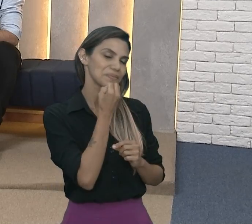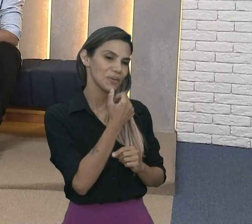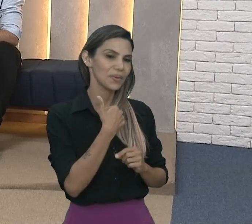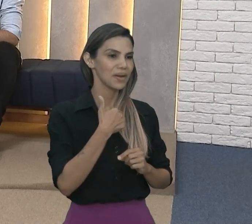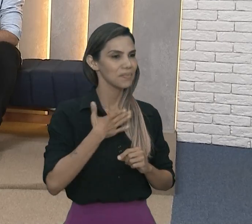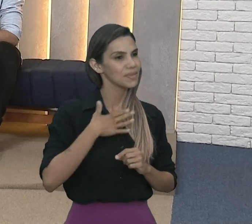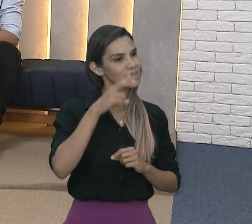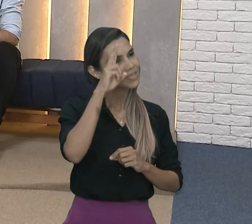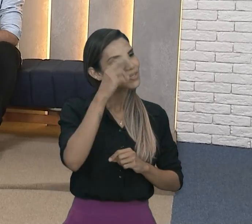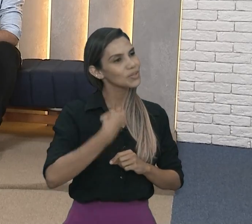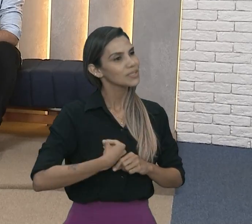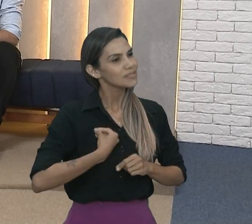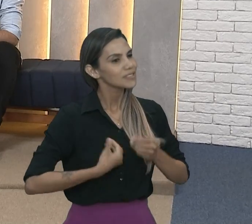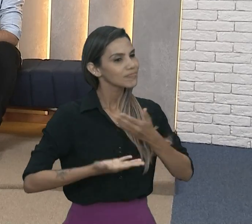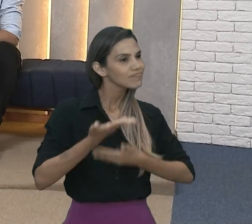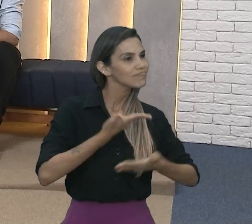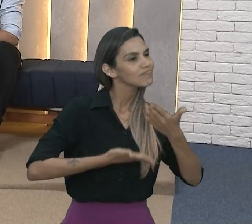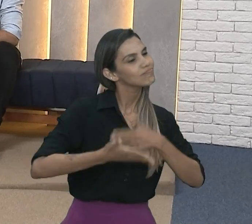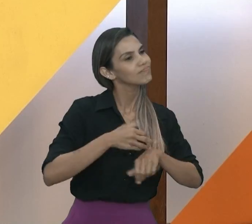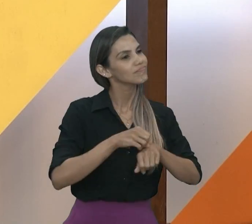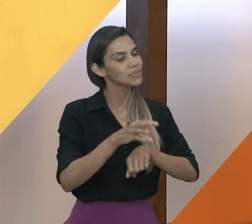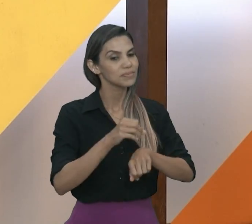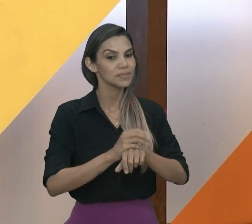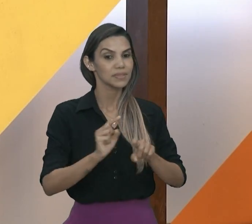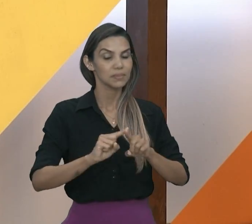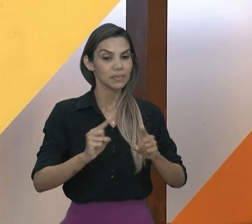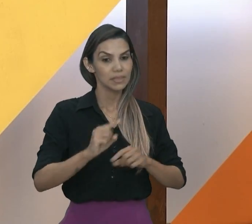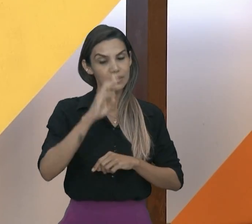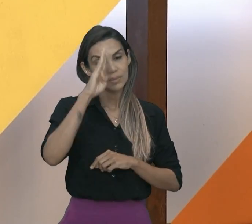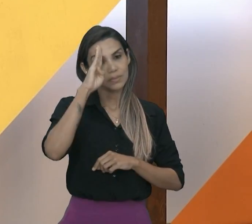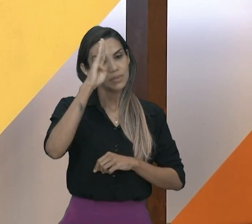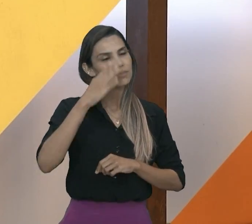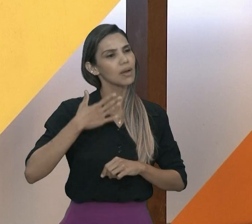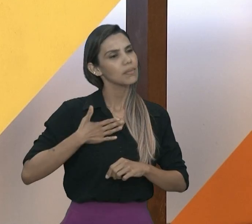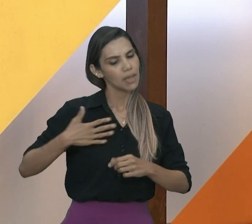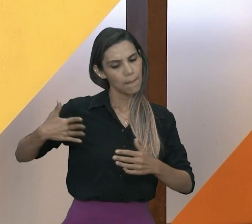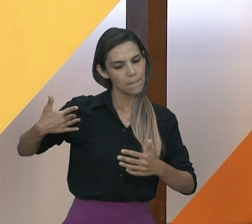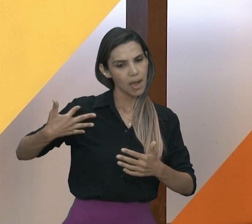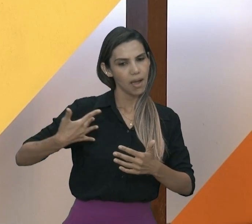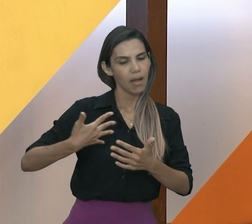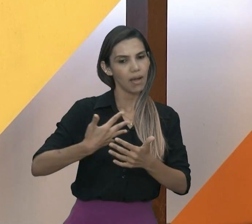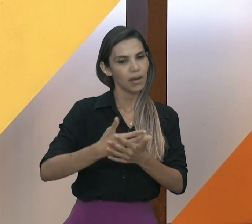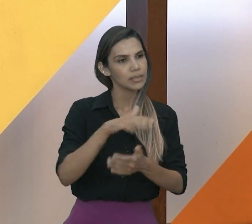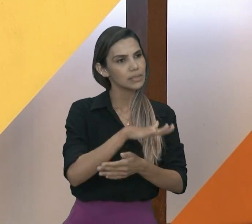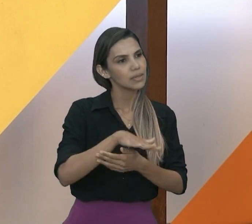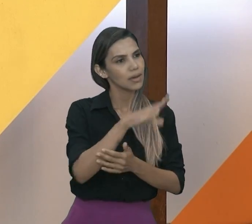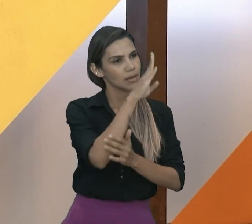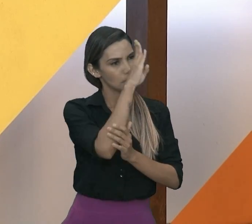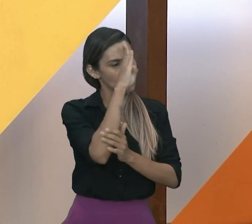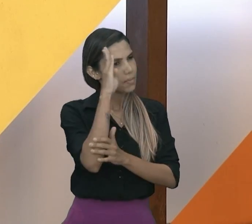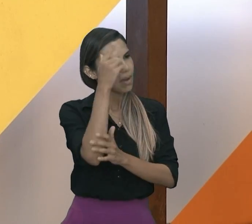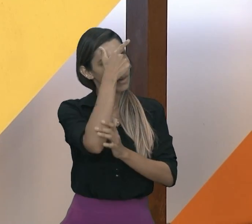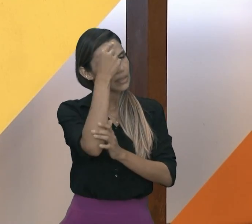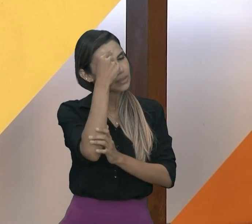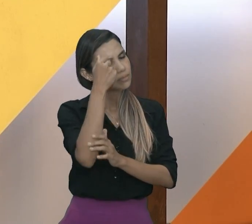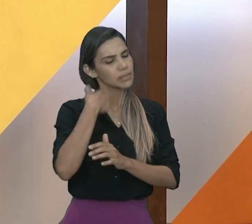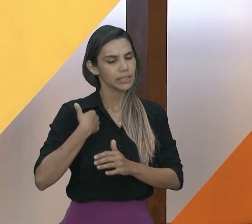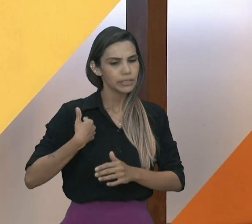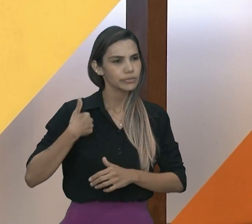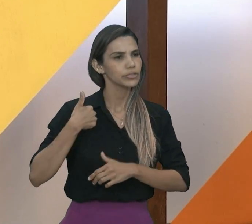compartilhar um pouco da minha história, mas especialmente da trajetória acadêmica, aquilo que eu tenho aprendido, feito,